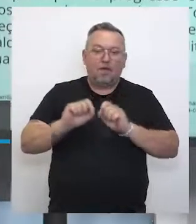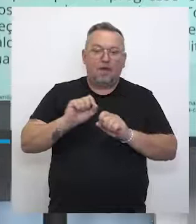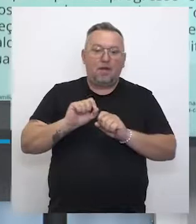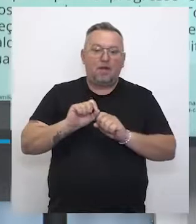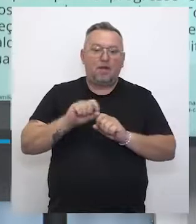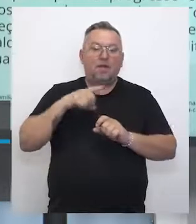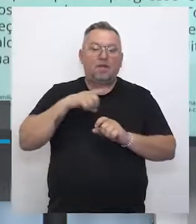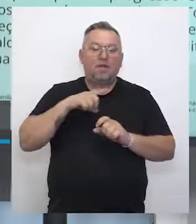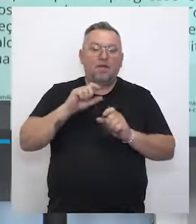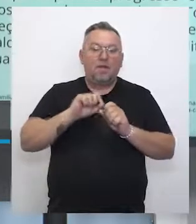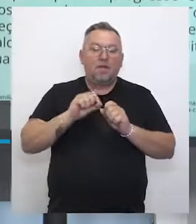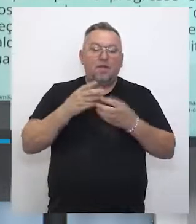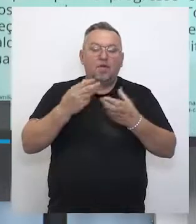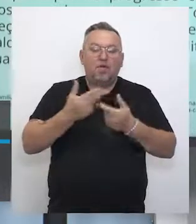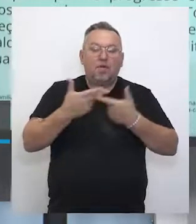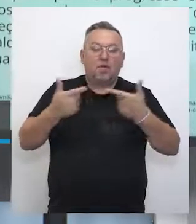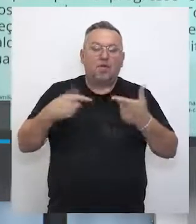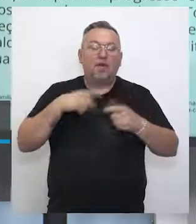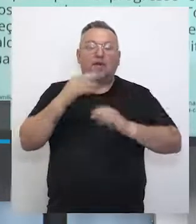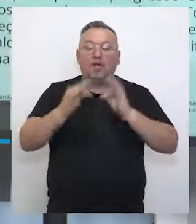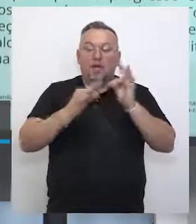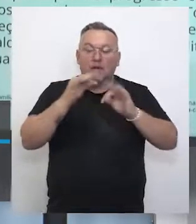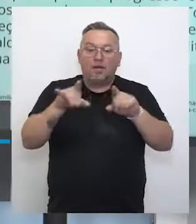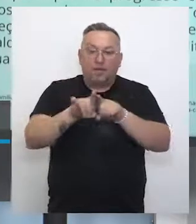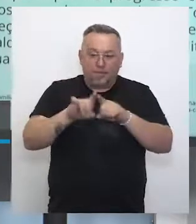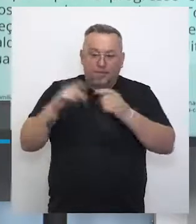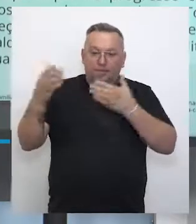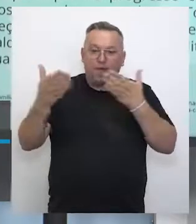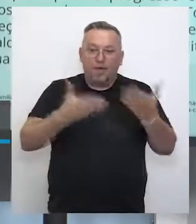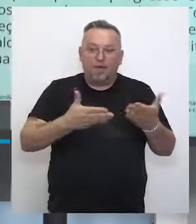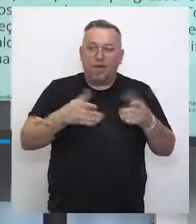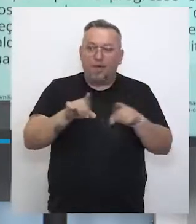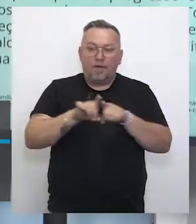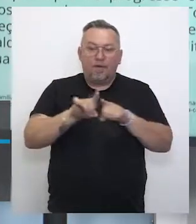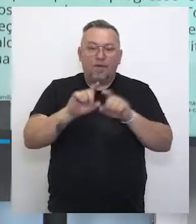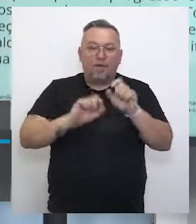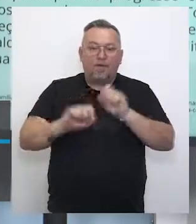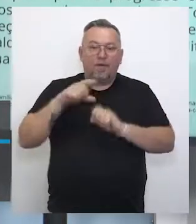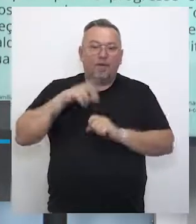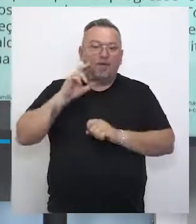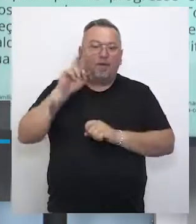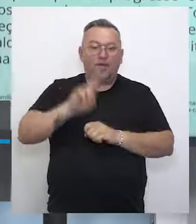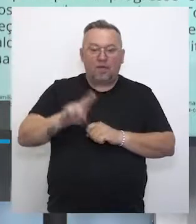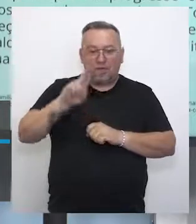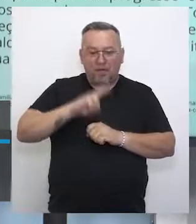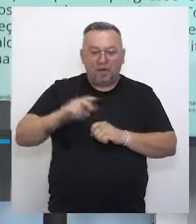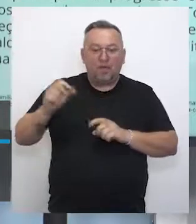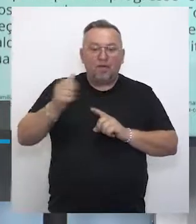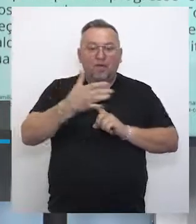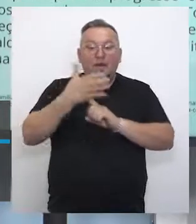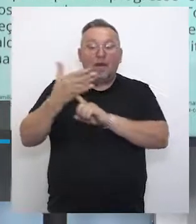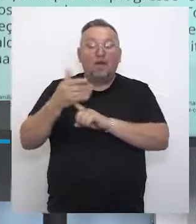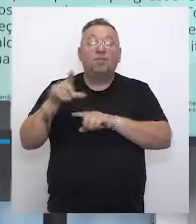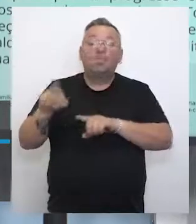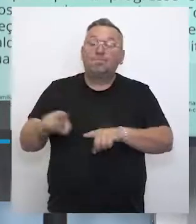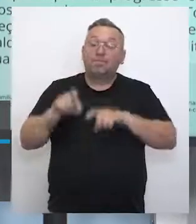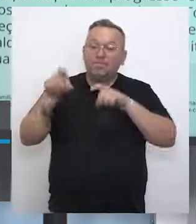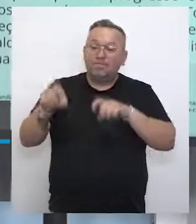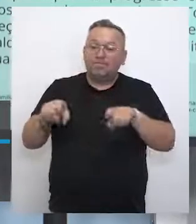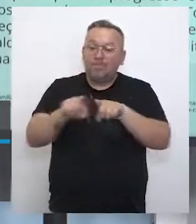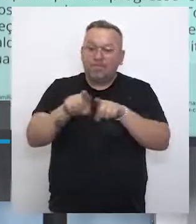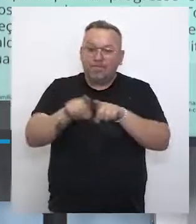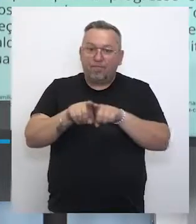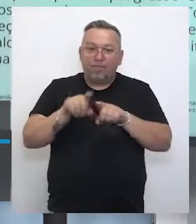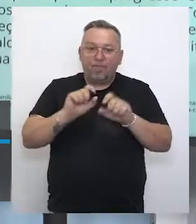das terras, que muitas dessas técnicas trouxemos aí, hoje, logicamente, utilizamos tecnologia aí na agricultura, na